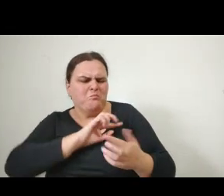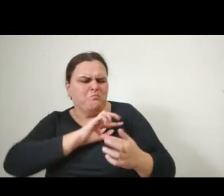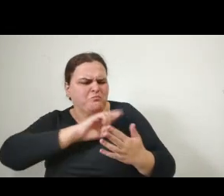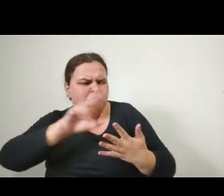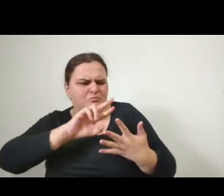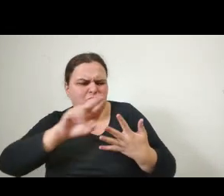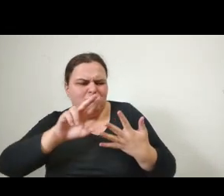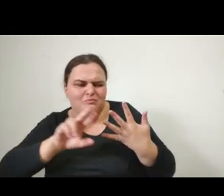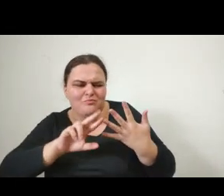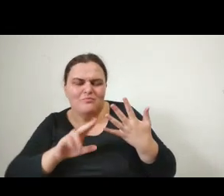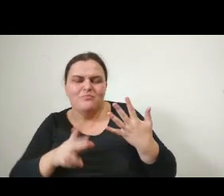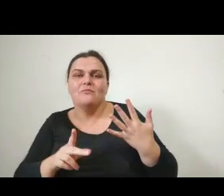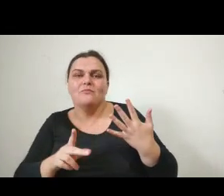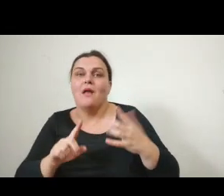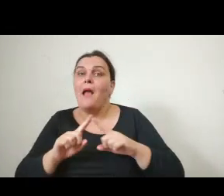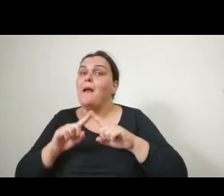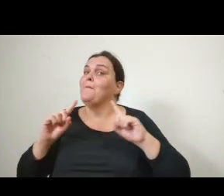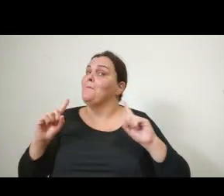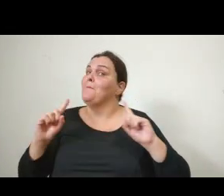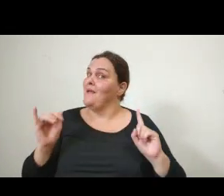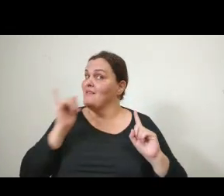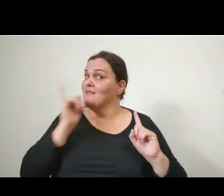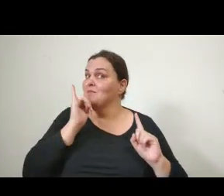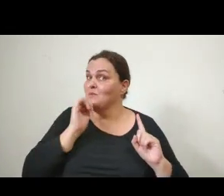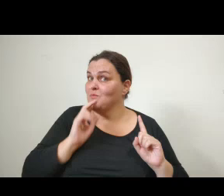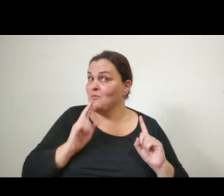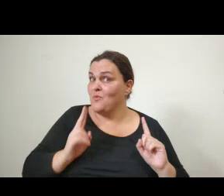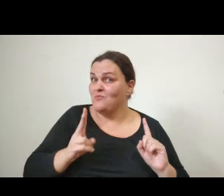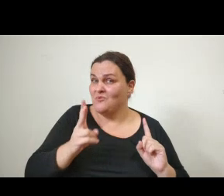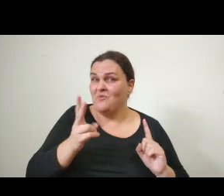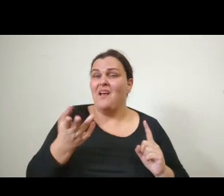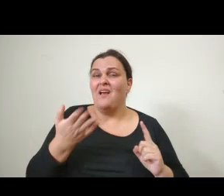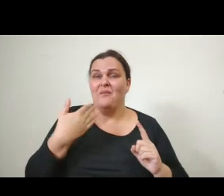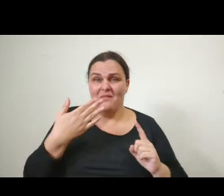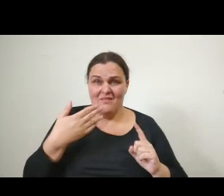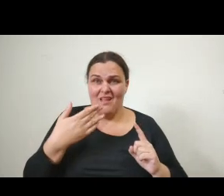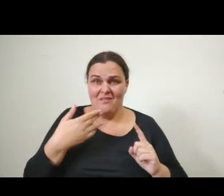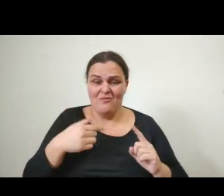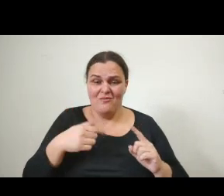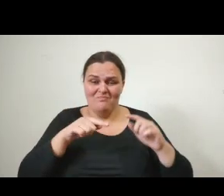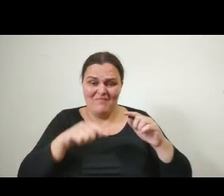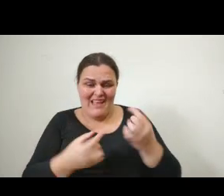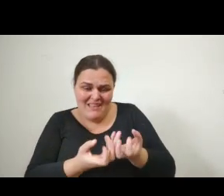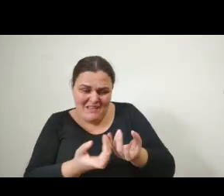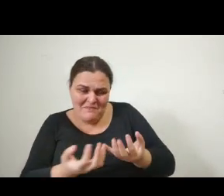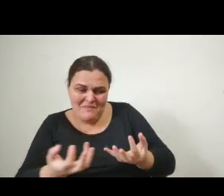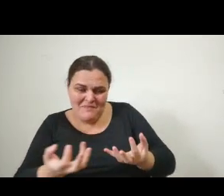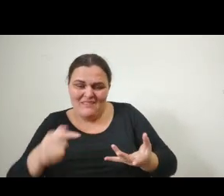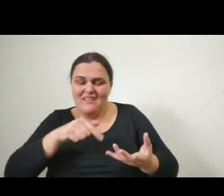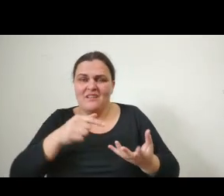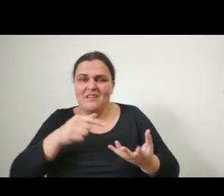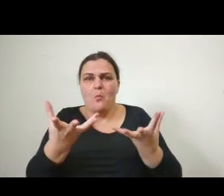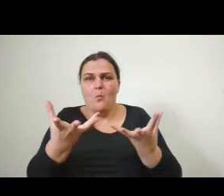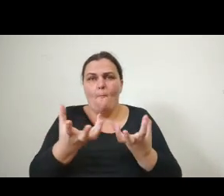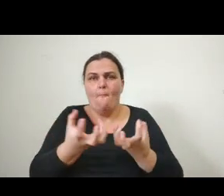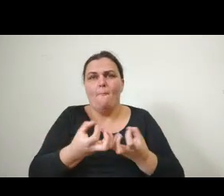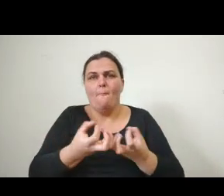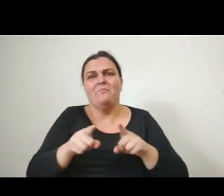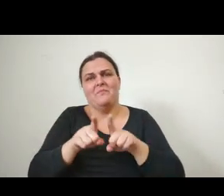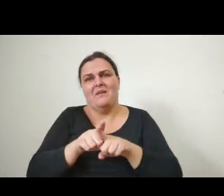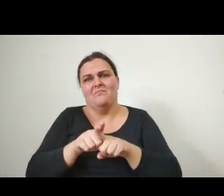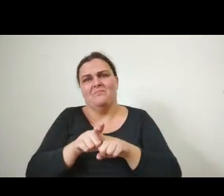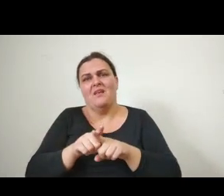de 30% dos corais já estejam severamente degradados, em consequência da coleta predatória, da poluição marinha